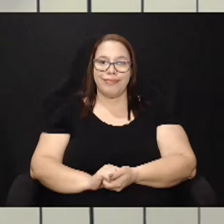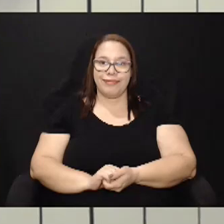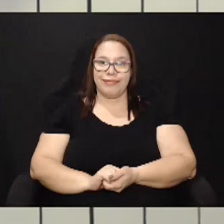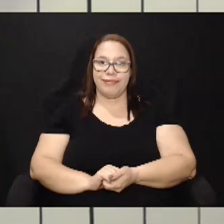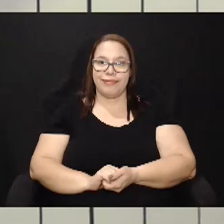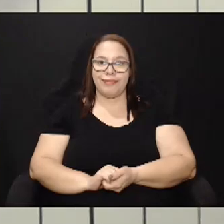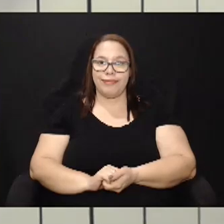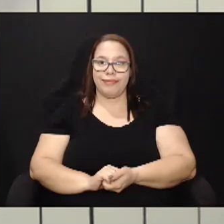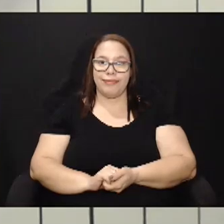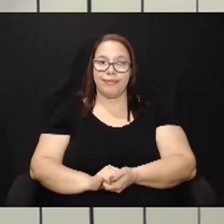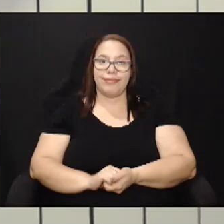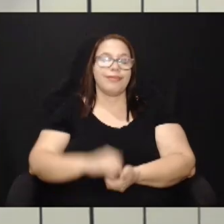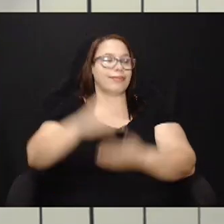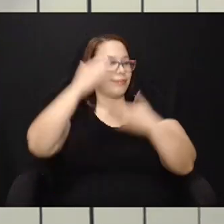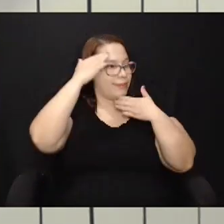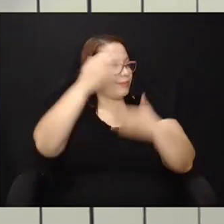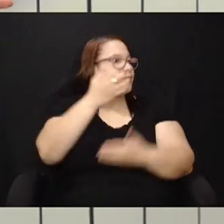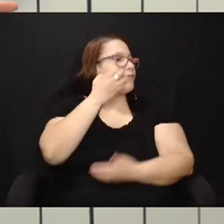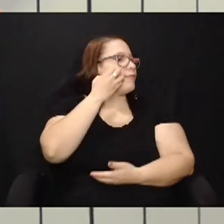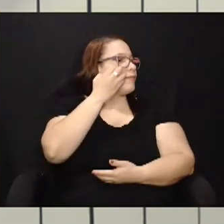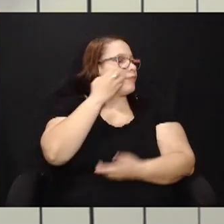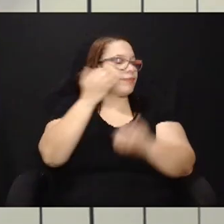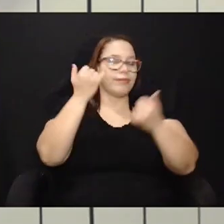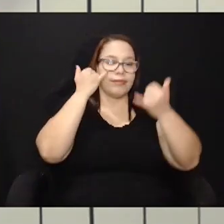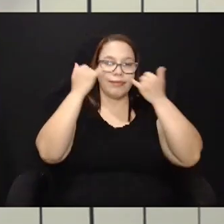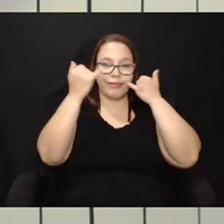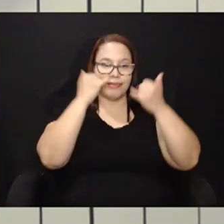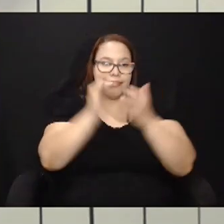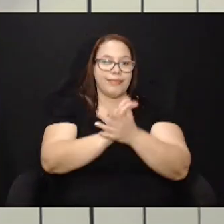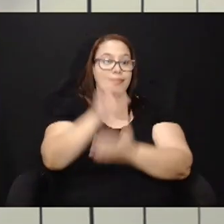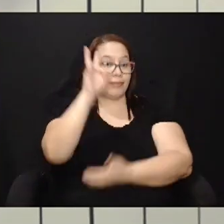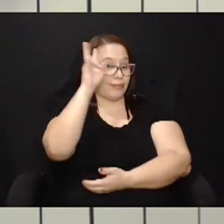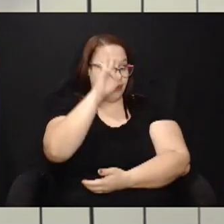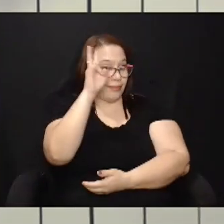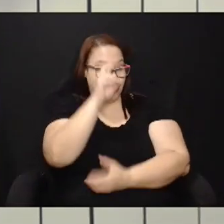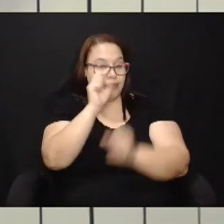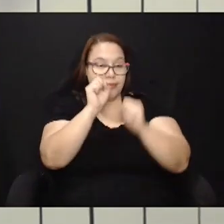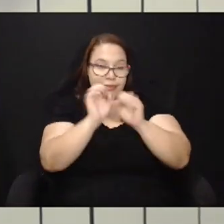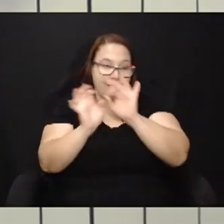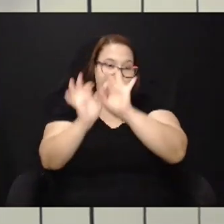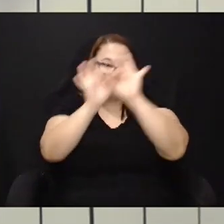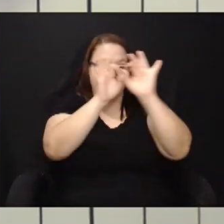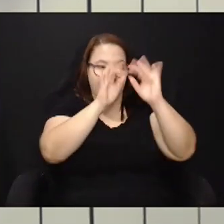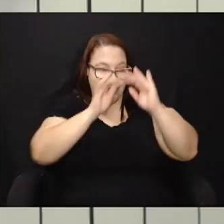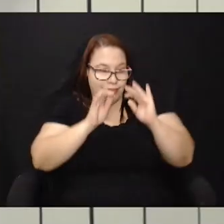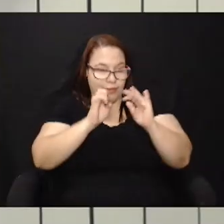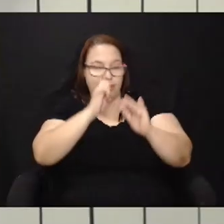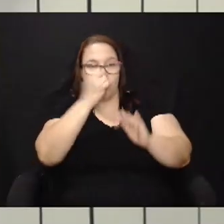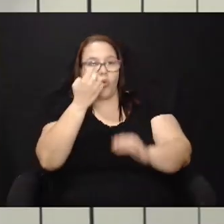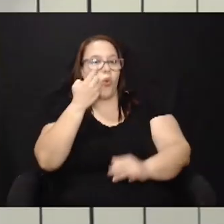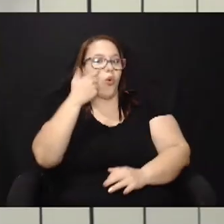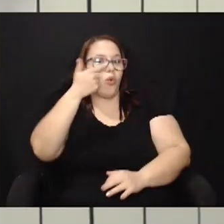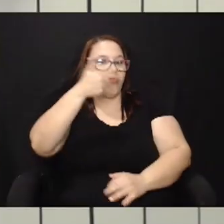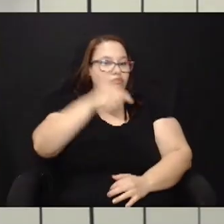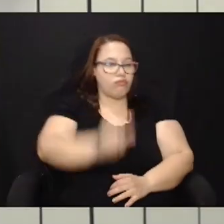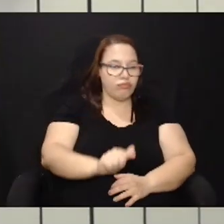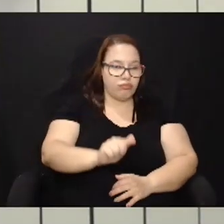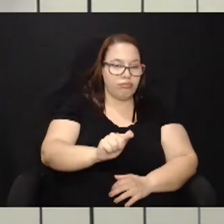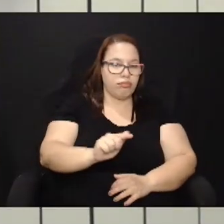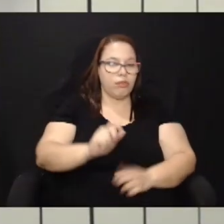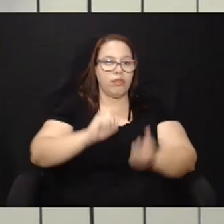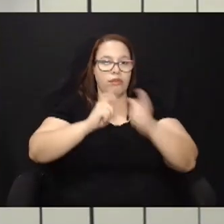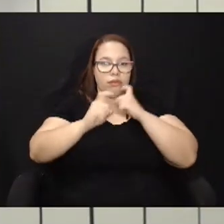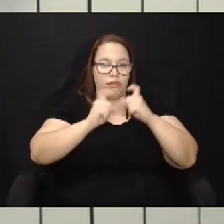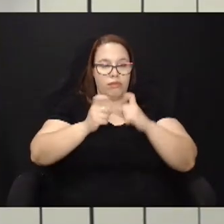Muito obrigado, André Aranha, pelas informações. Lembrando que você pode assistir ou rever na íntegra a reunião ordinária de